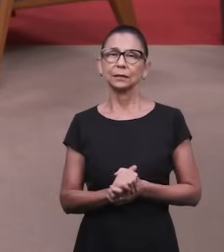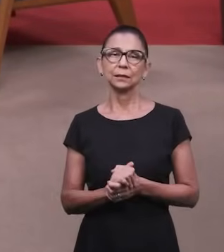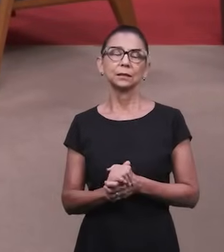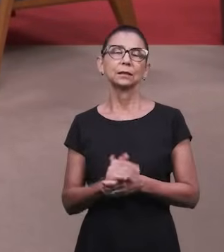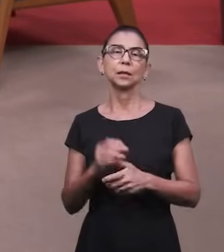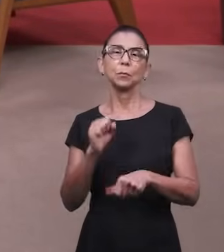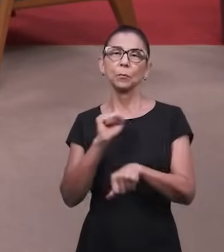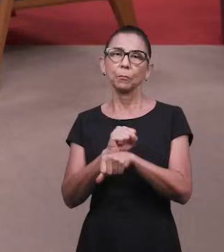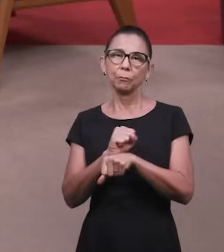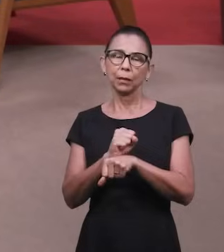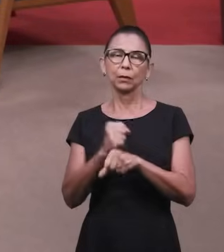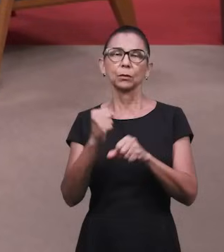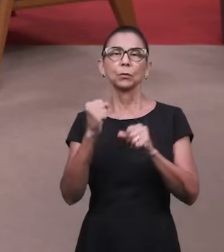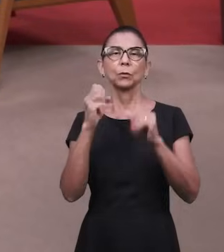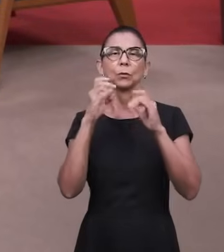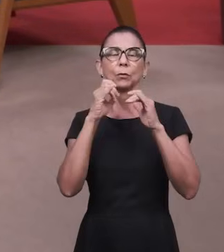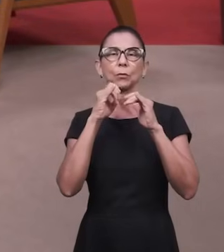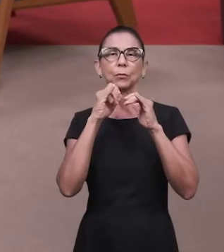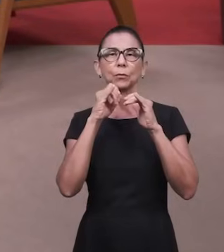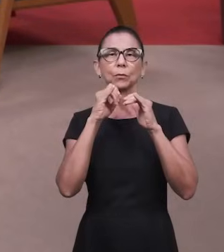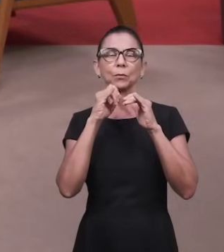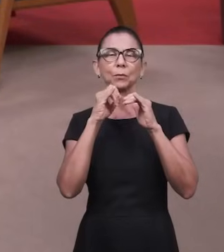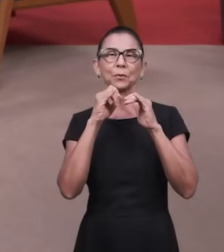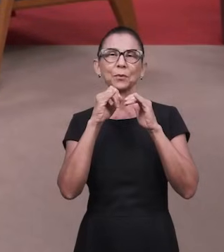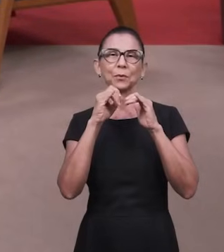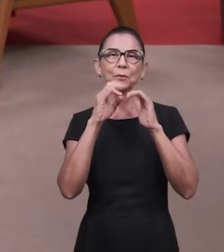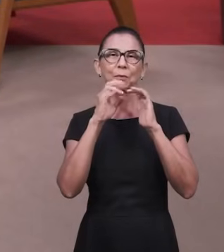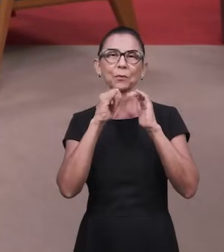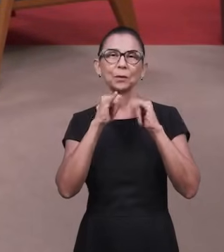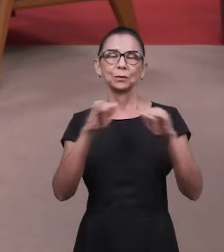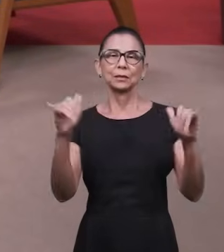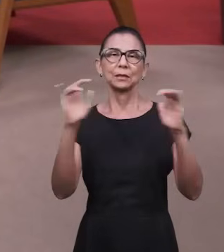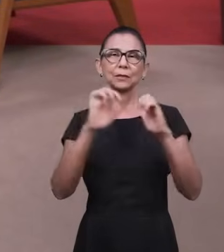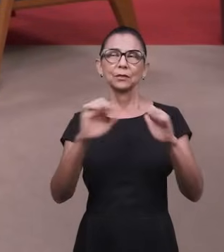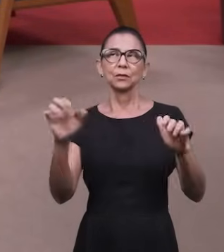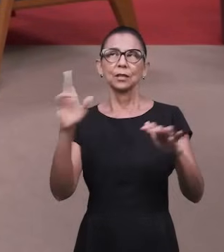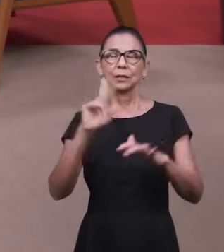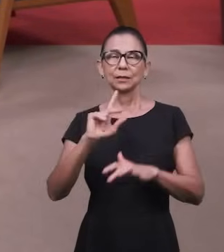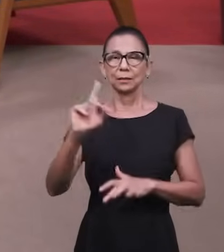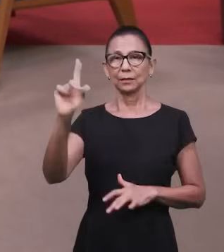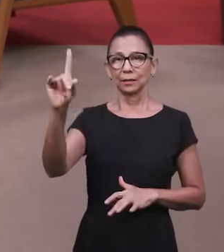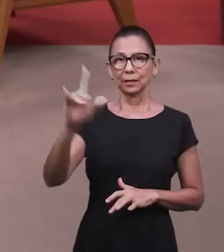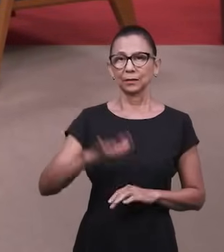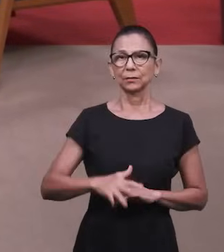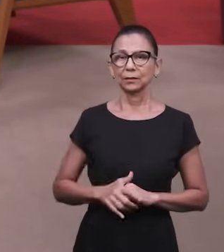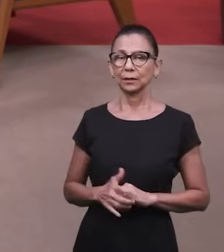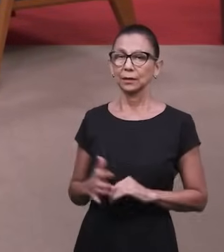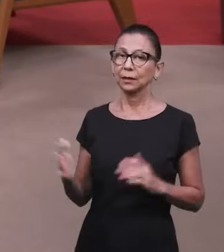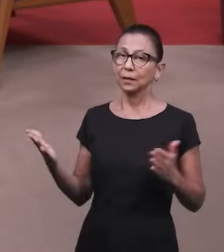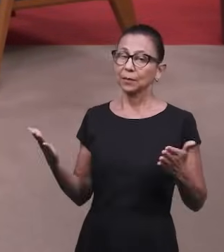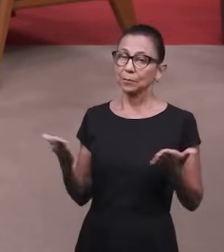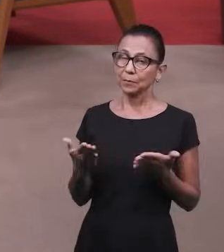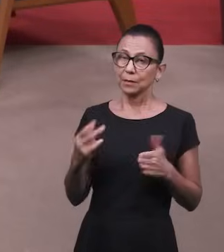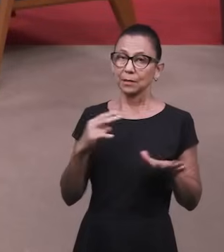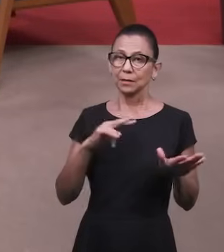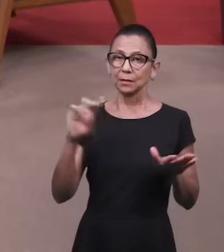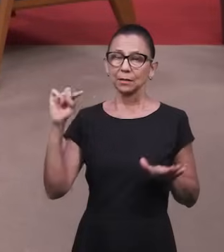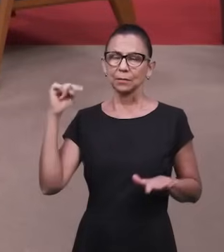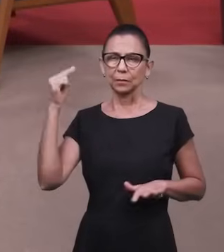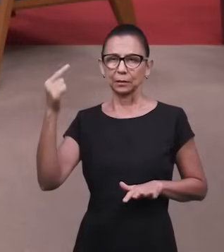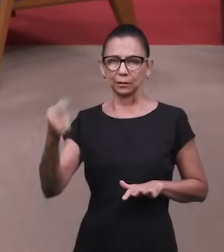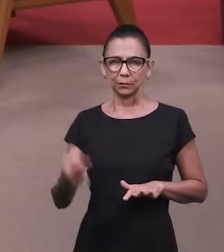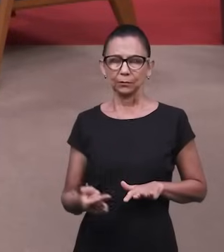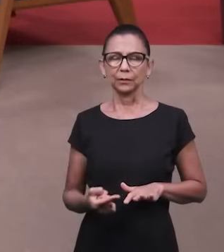né? Então você aponta a câmera do seu celular e você participa na semana que vem com o seu comentário acerca da pergunta que está